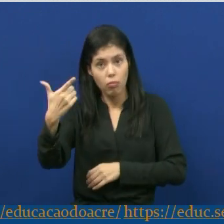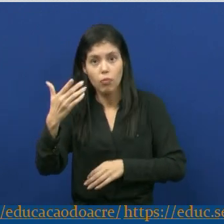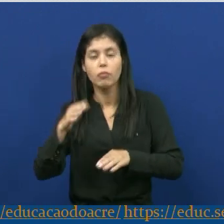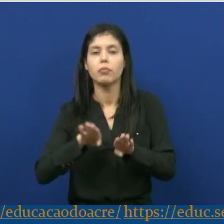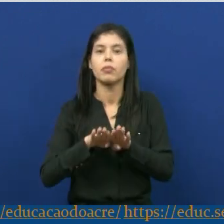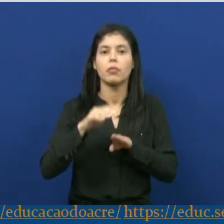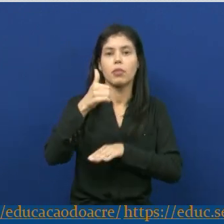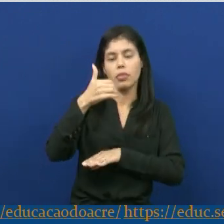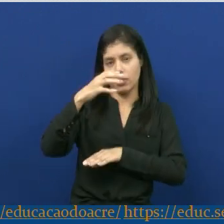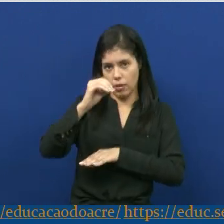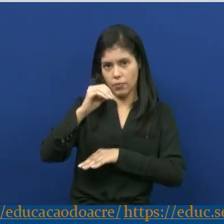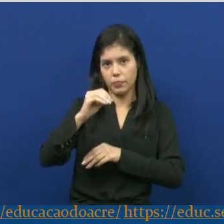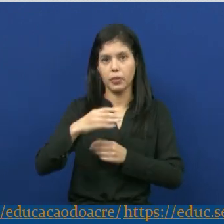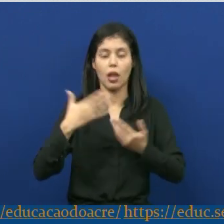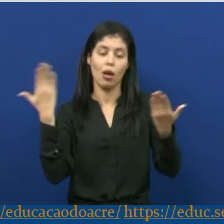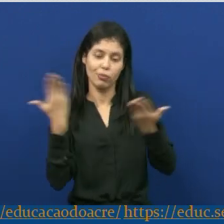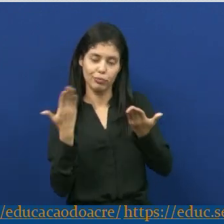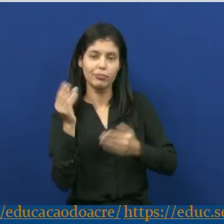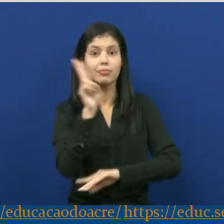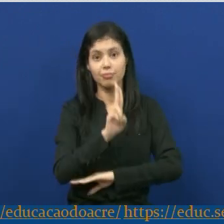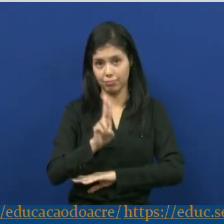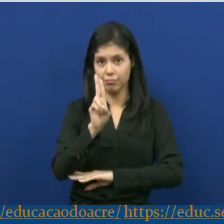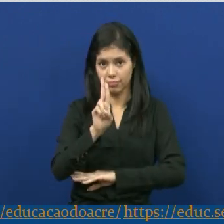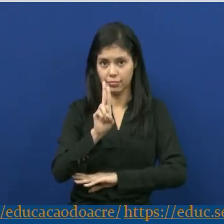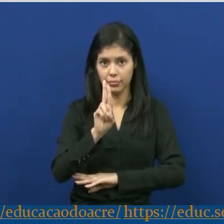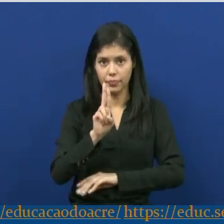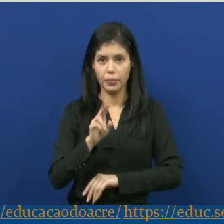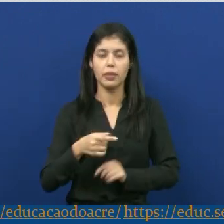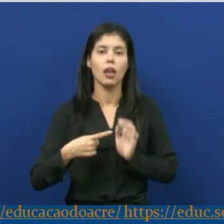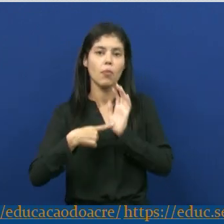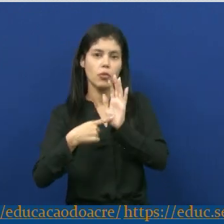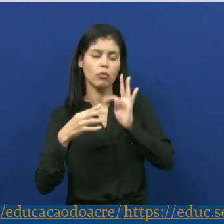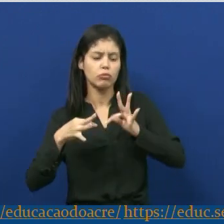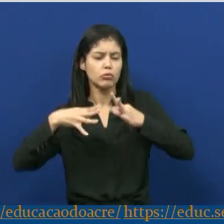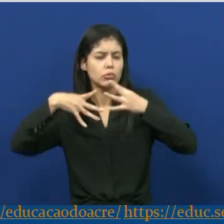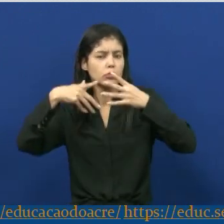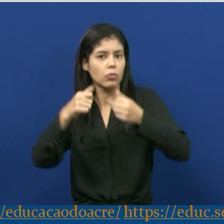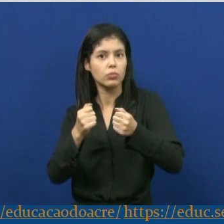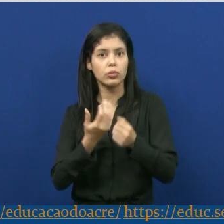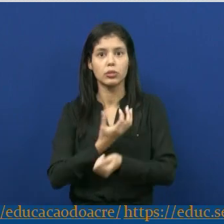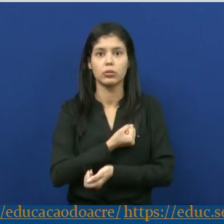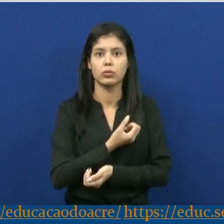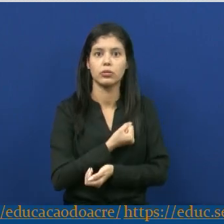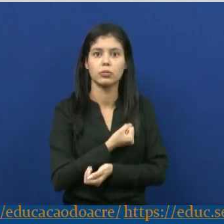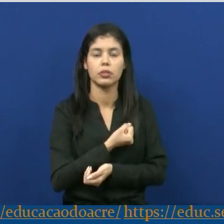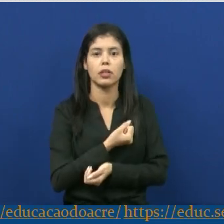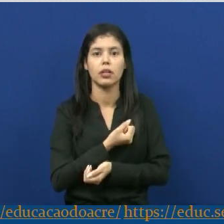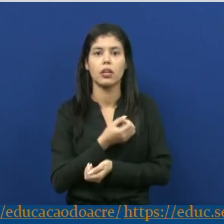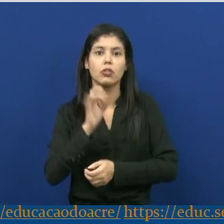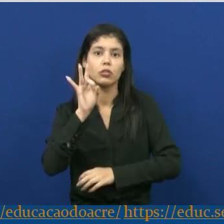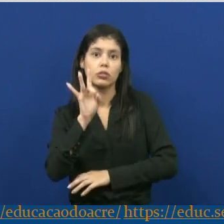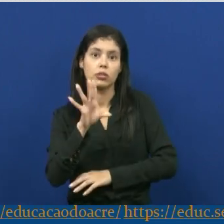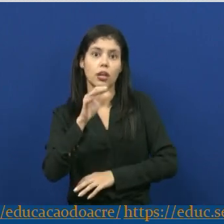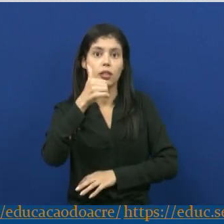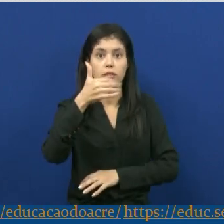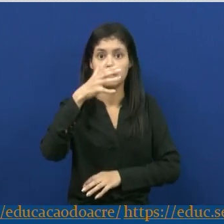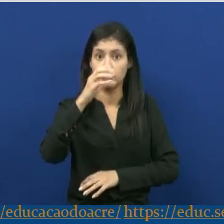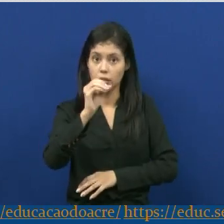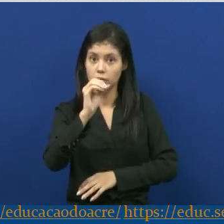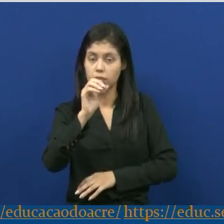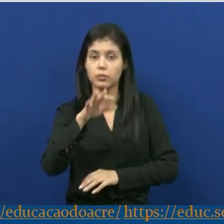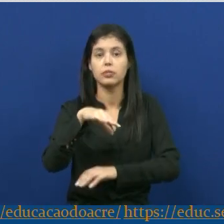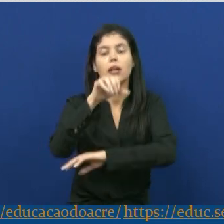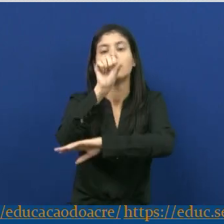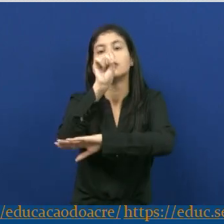é o mais utilizado nos dias de hoje para representar todos os números emprega apenas dez